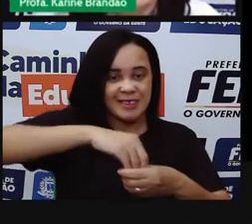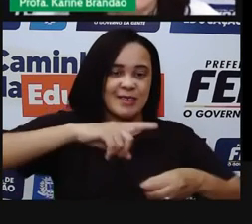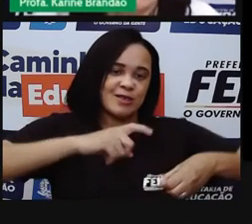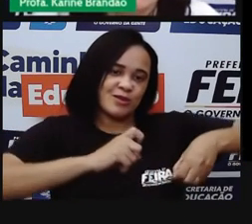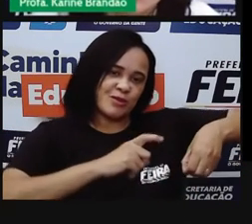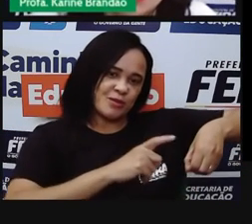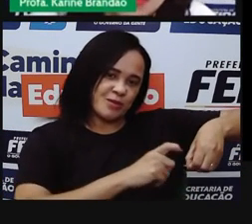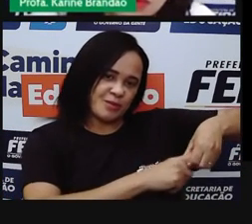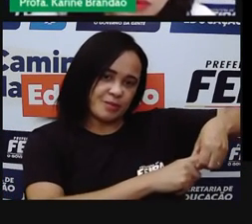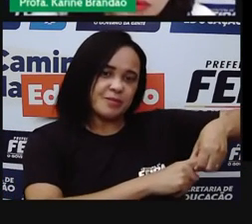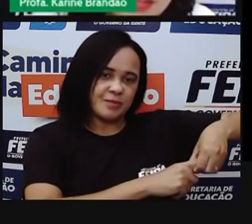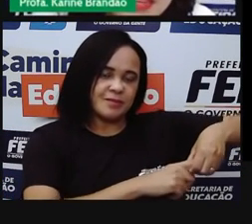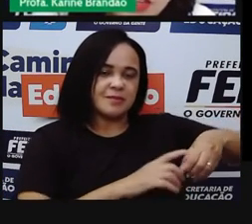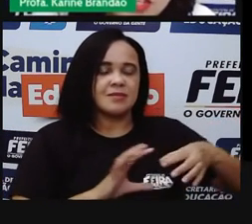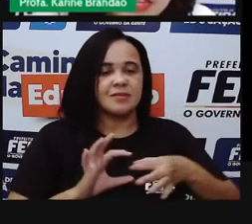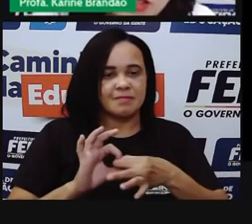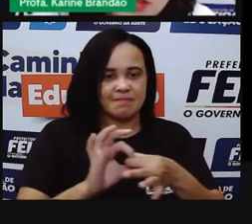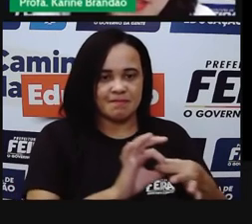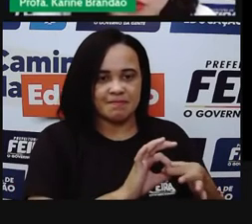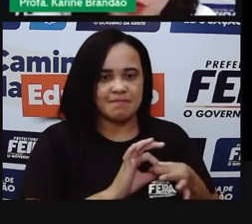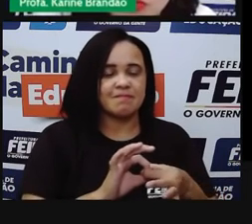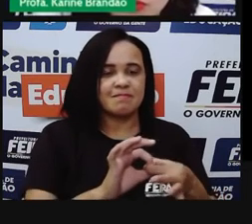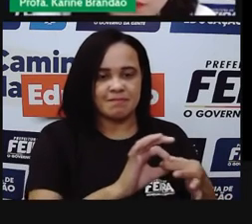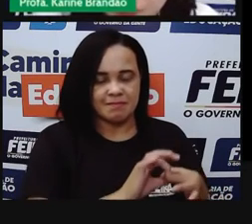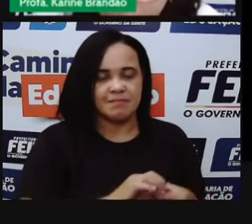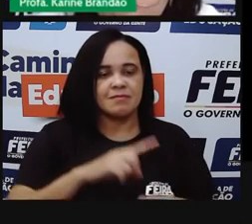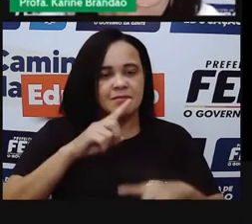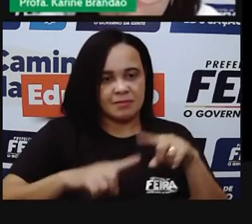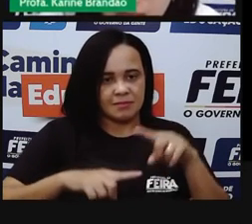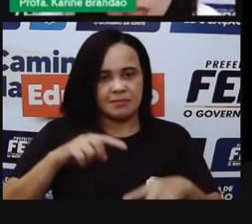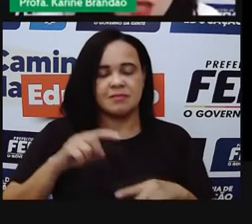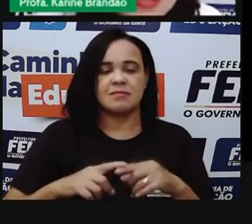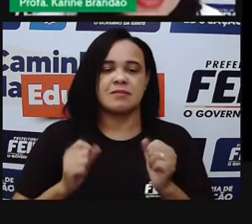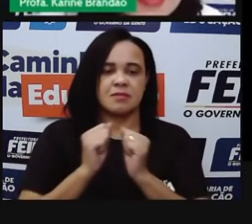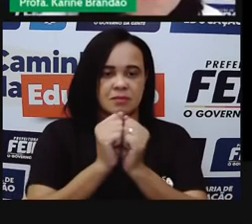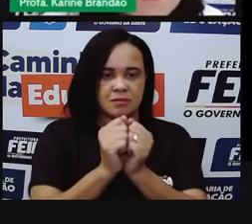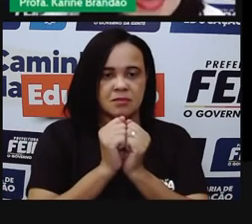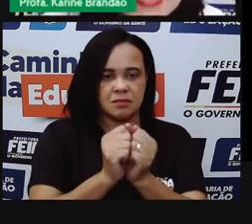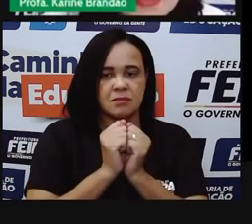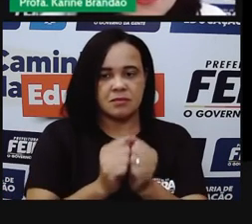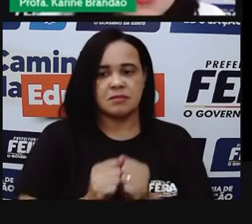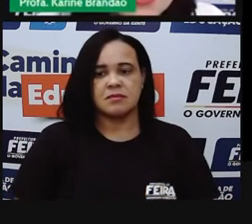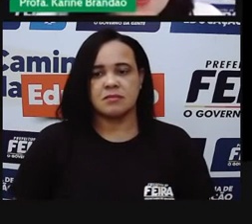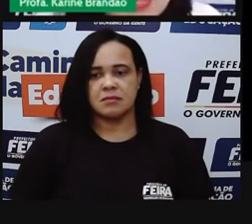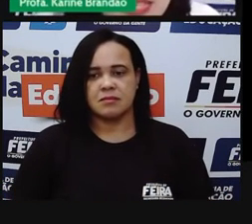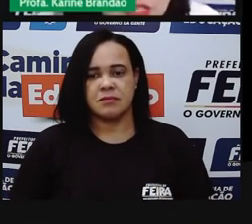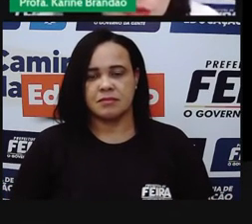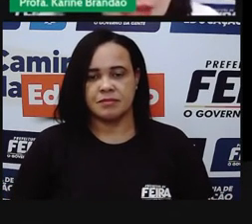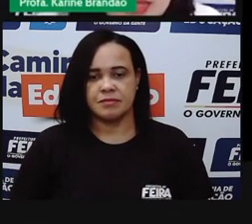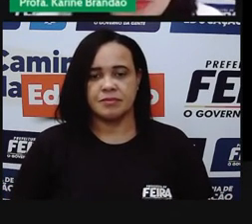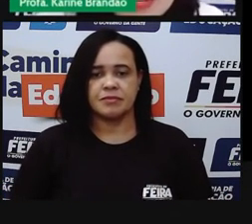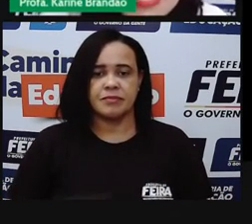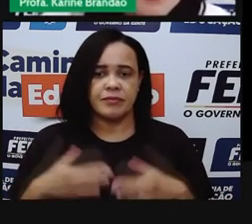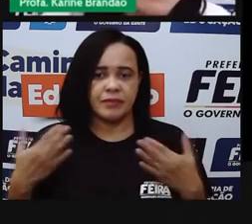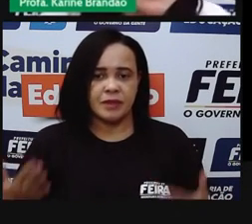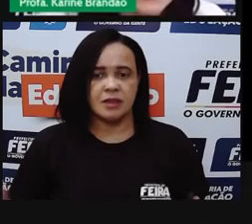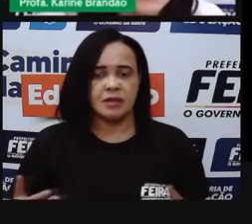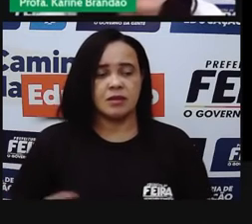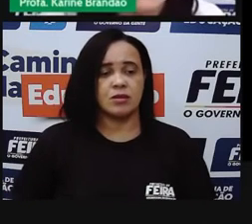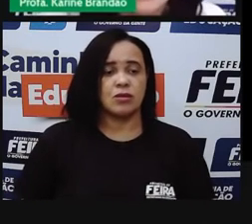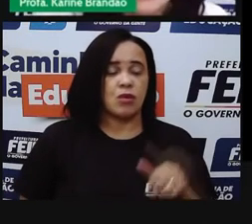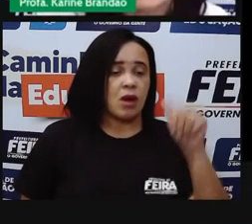para se unir com o material genético que tem no óvulo. que faz reprodução assexuada, por